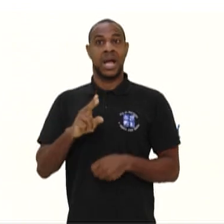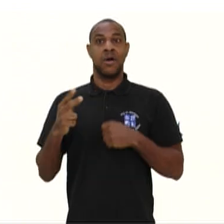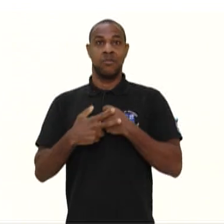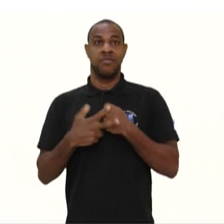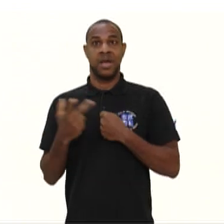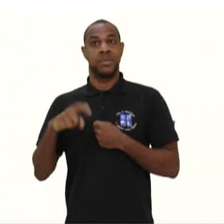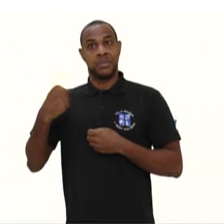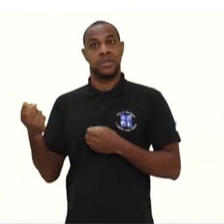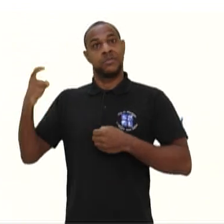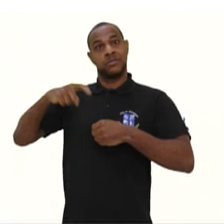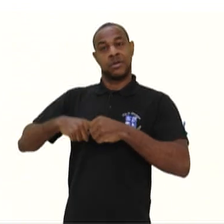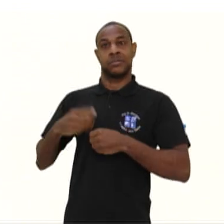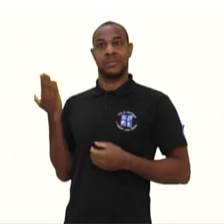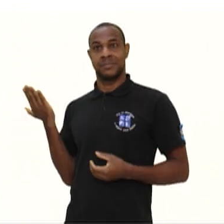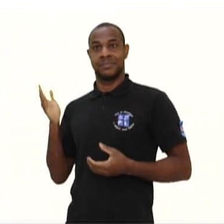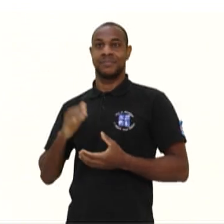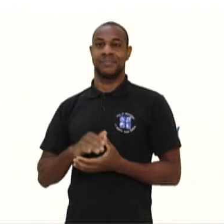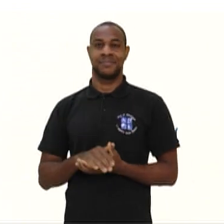volta.